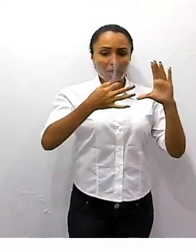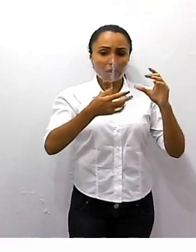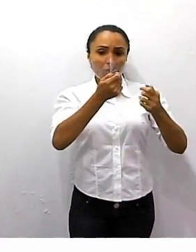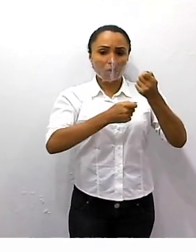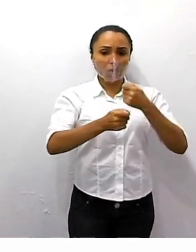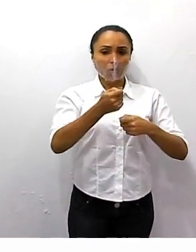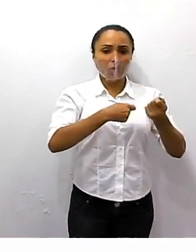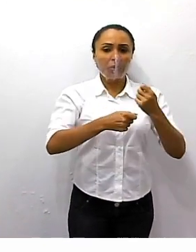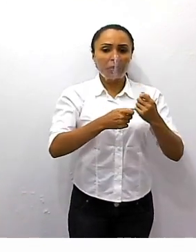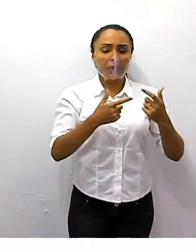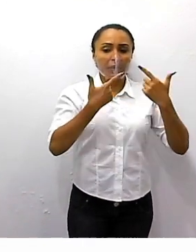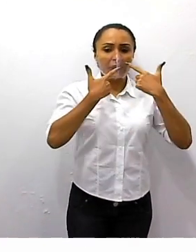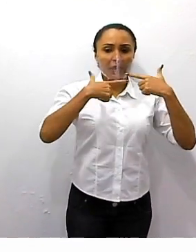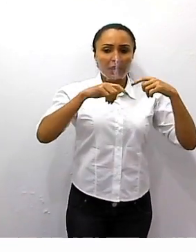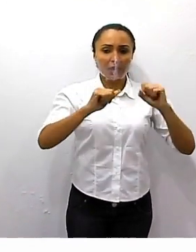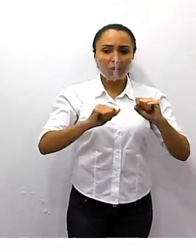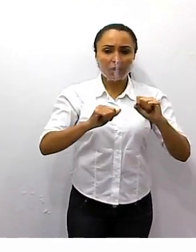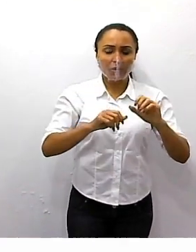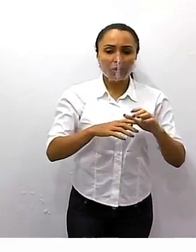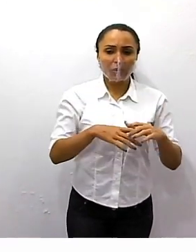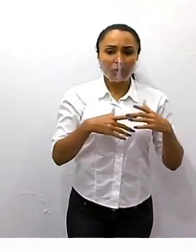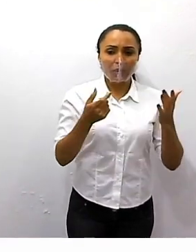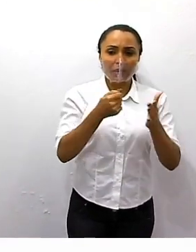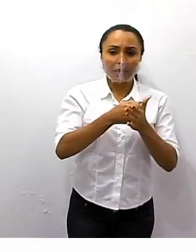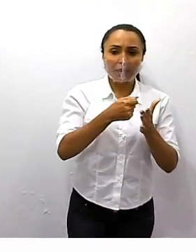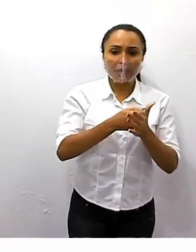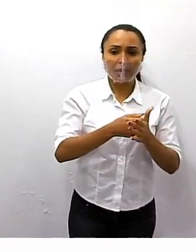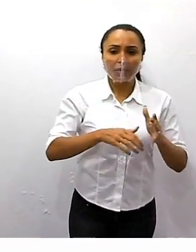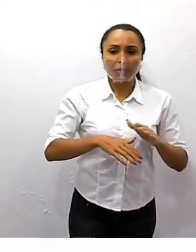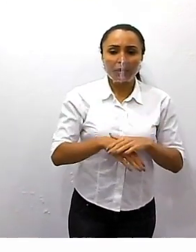pela economia da linguagem em uma tentativa de